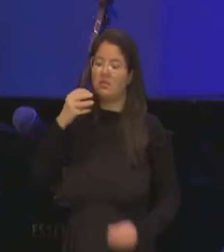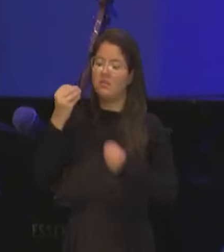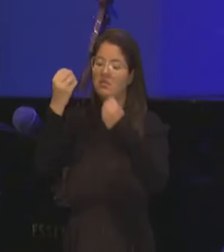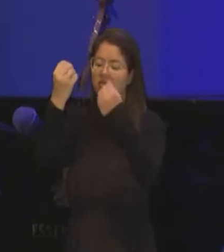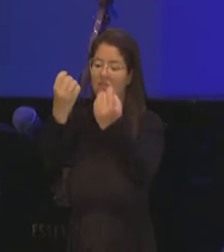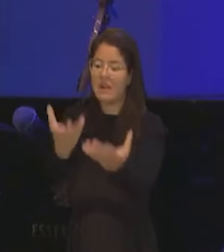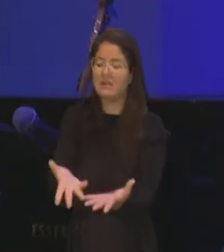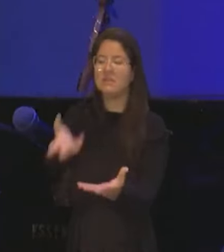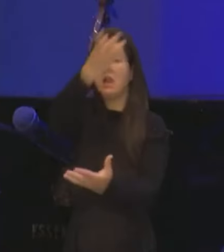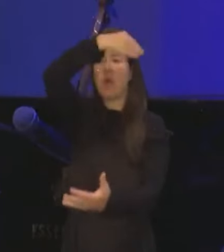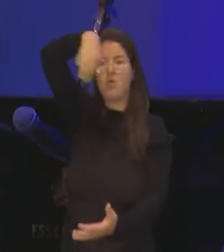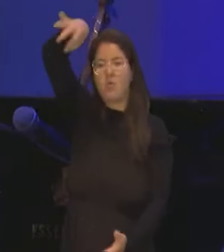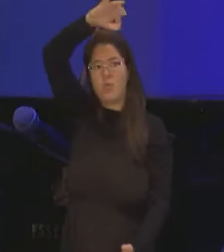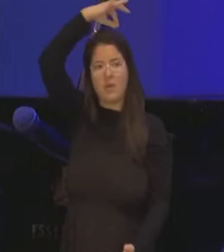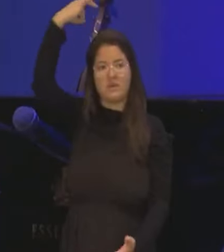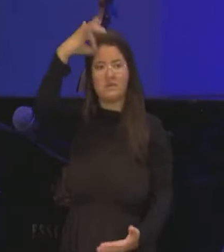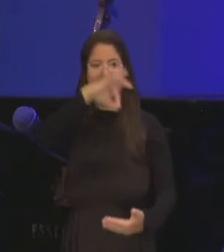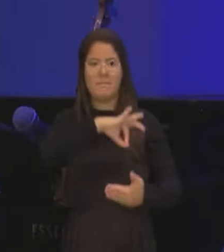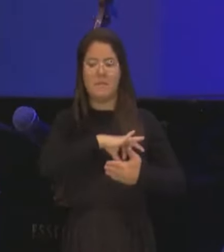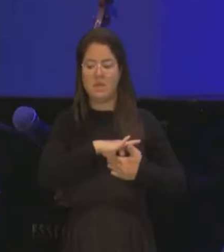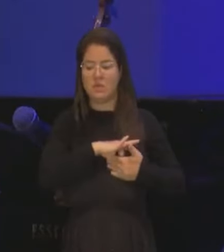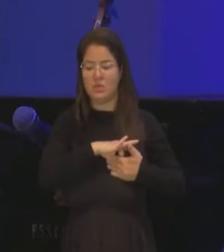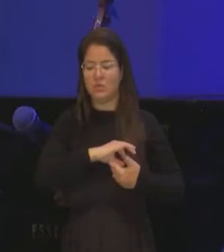meu Espírito.